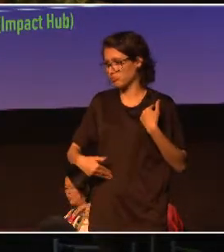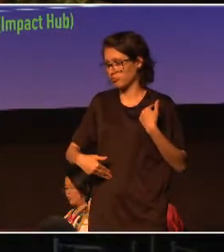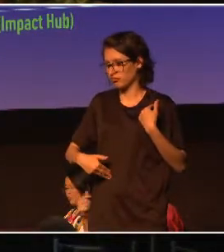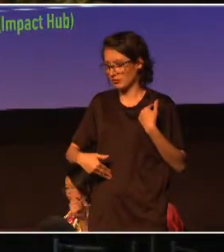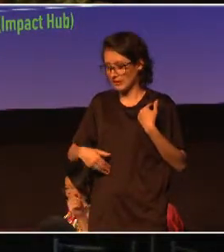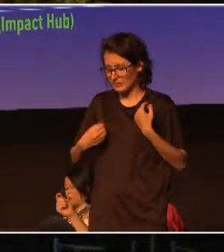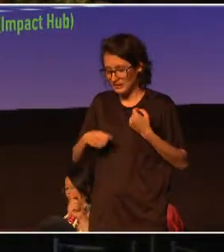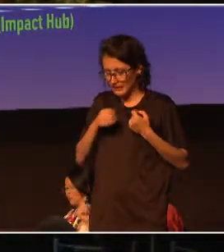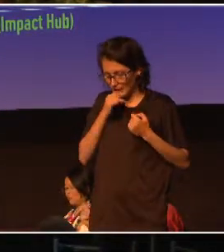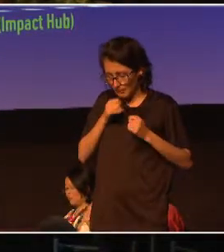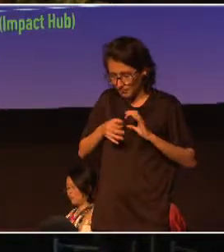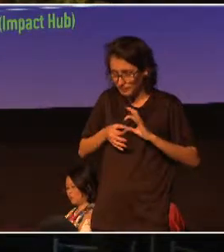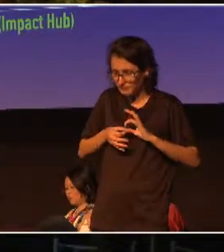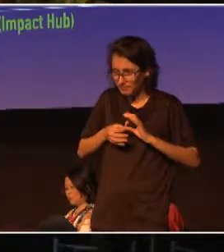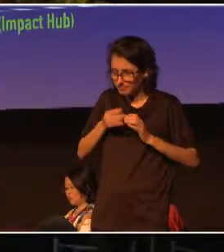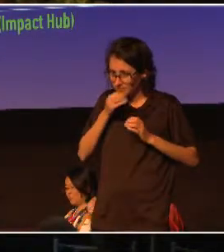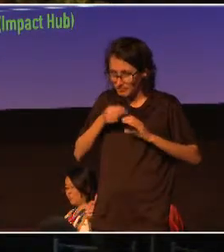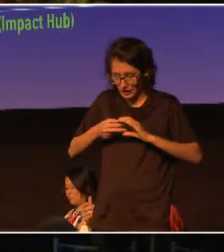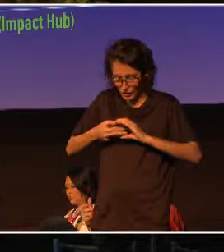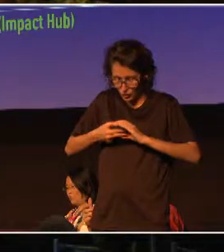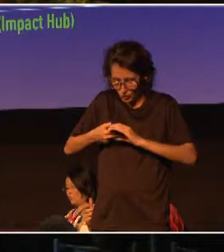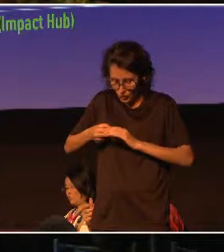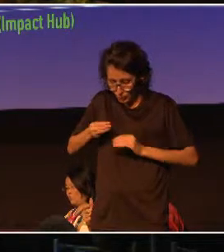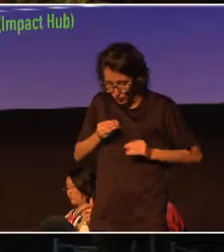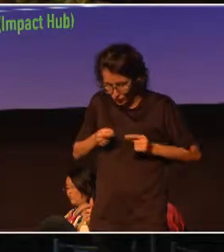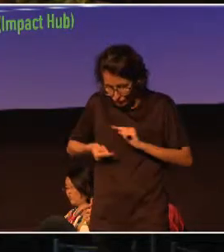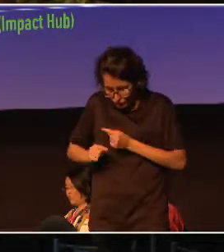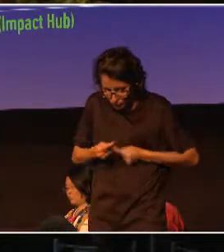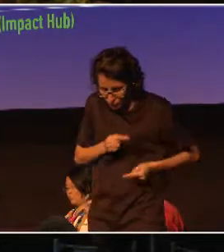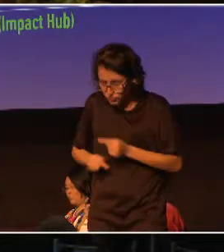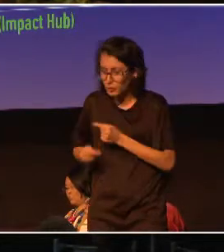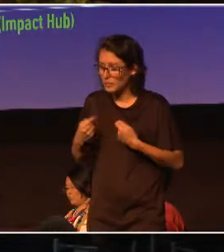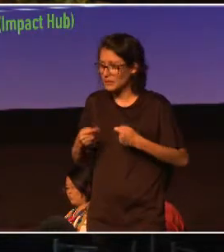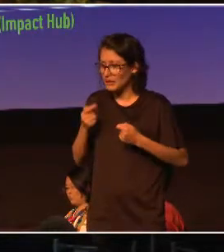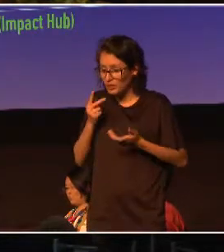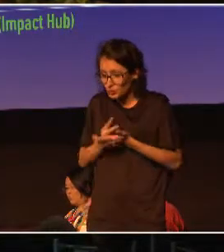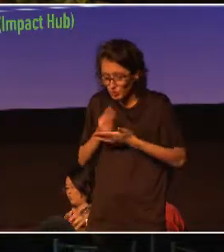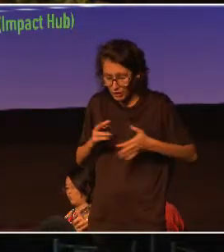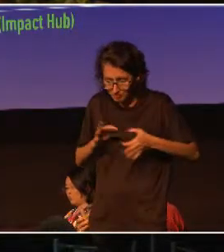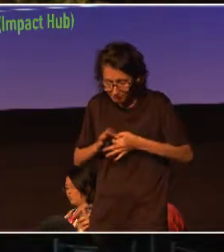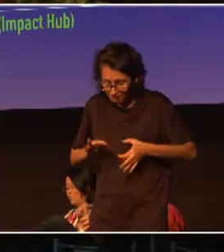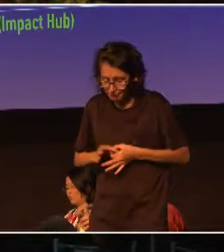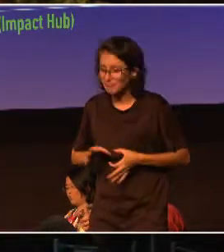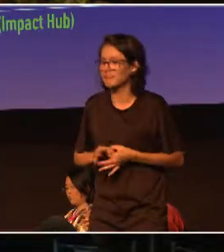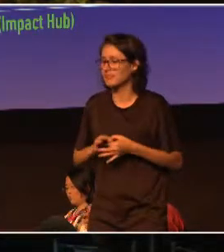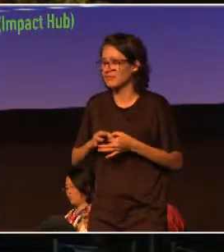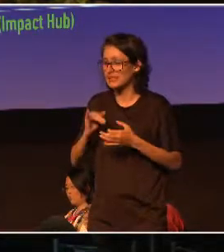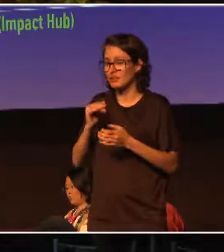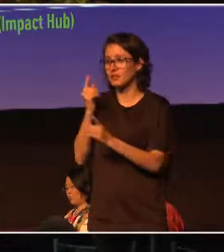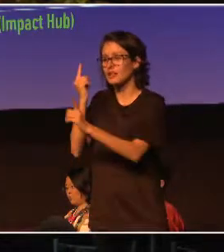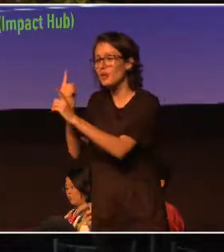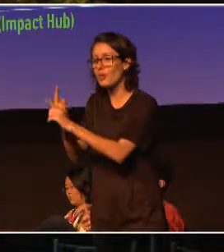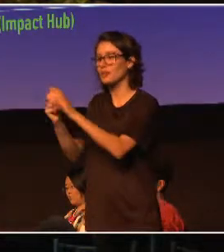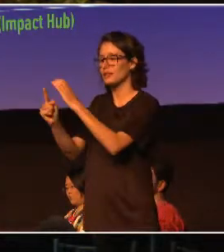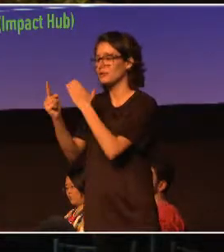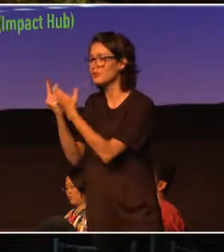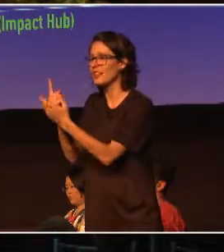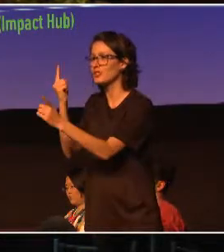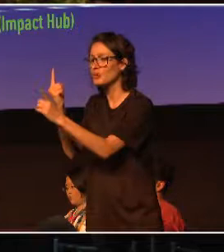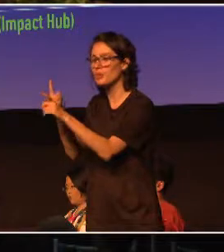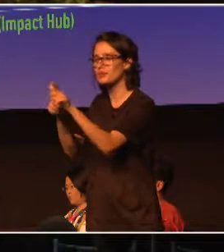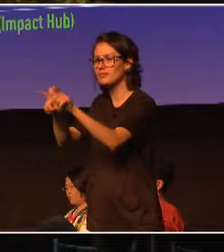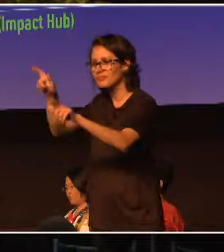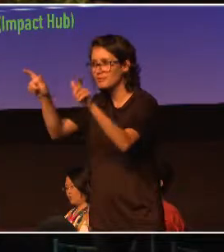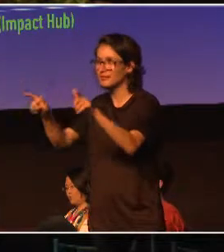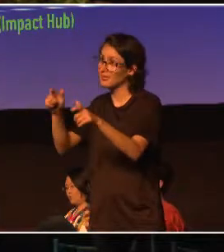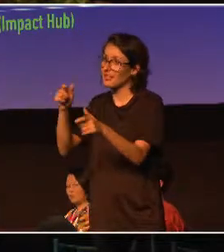essas células para você manter esse nível de relação. Porque o que é legal quando você encontra a comunidade, e encontrar,